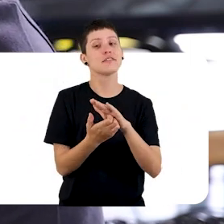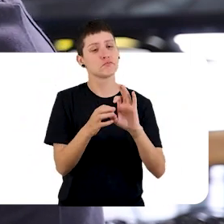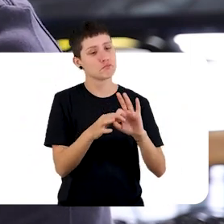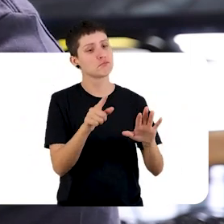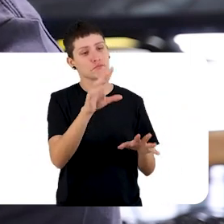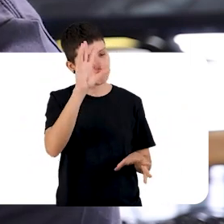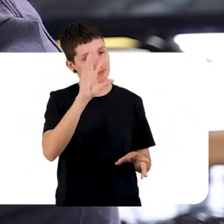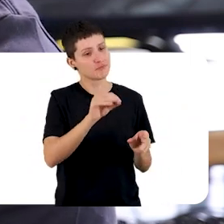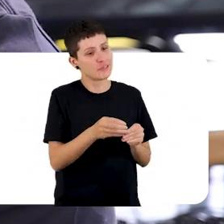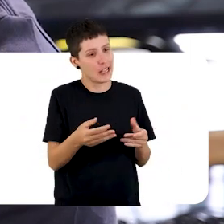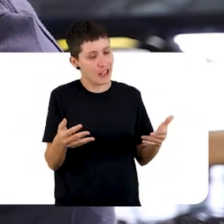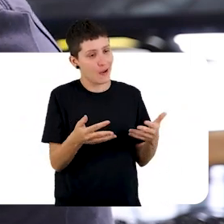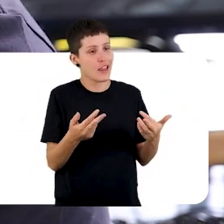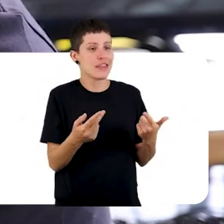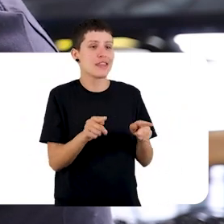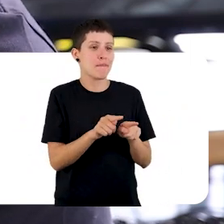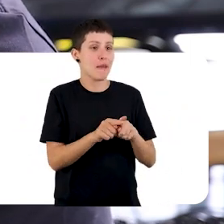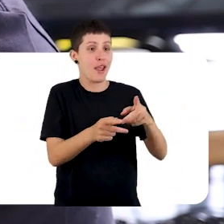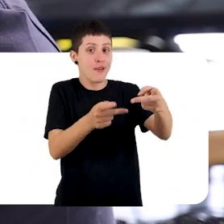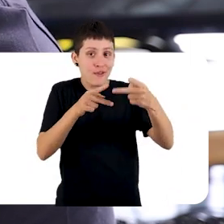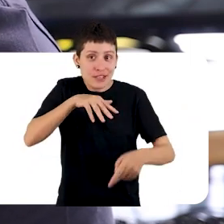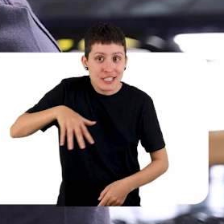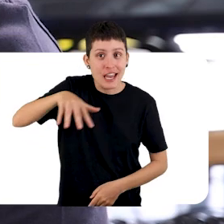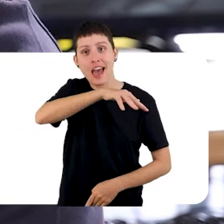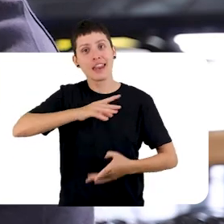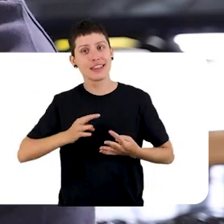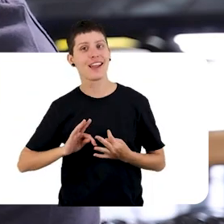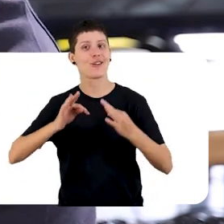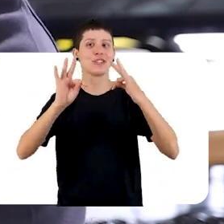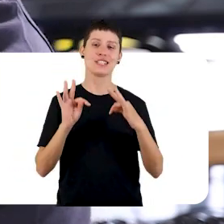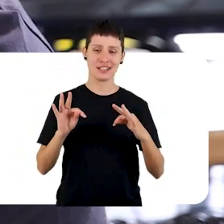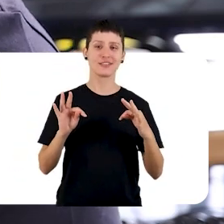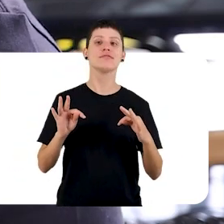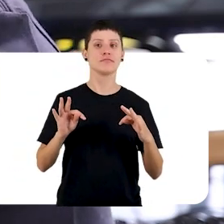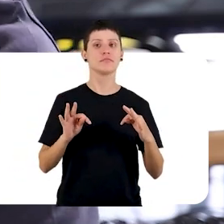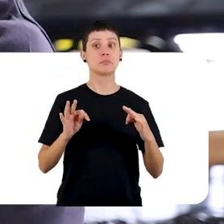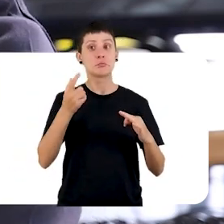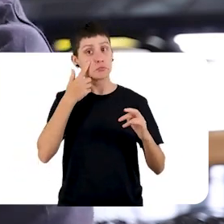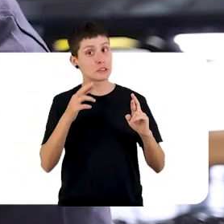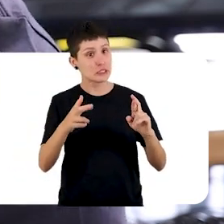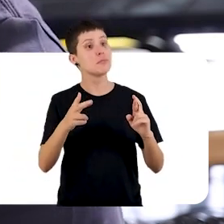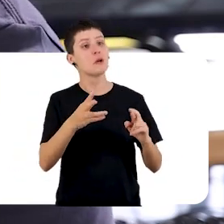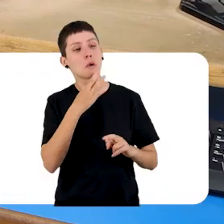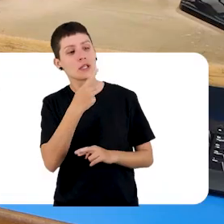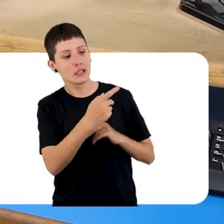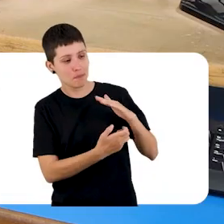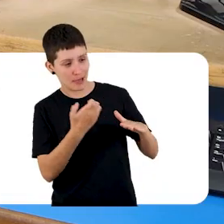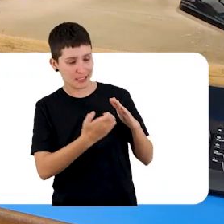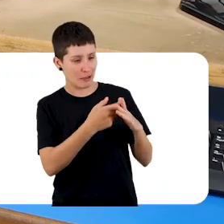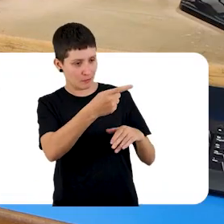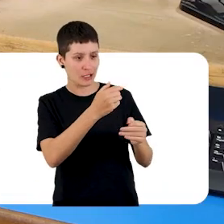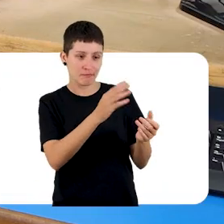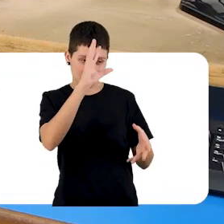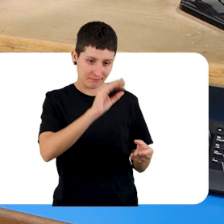um convite ao mercado de tecnologia para que venha conhecer a sua empresa. A palavra final é sua hoje. Ah, não só